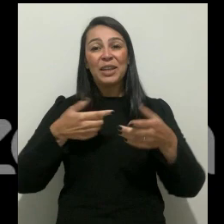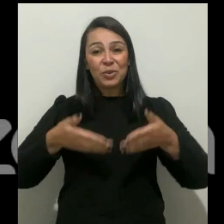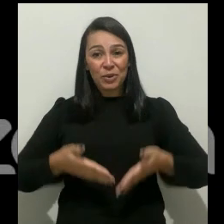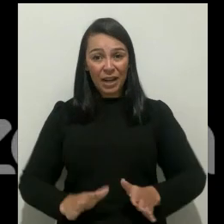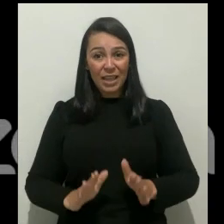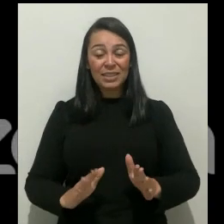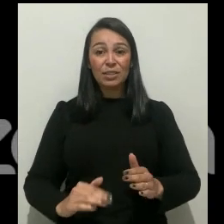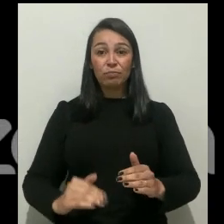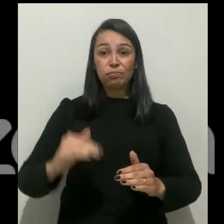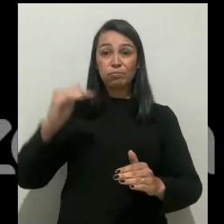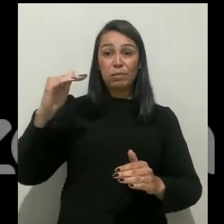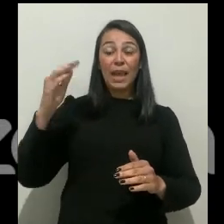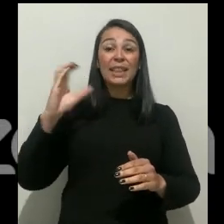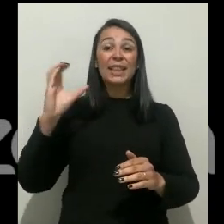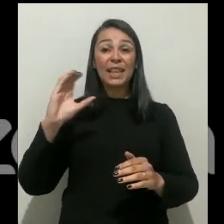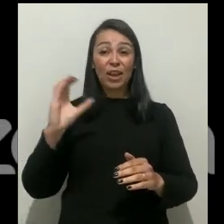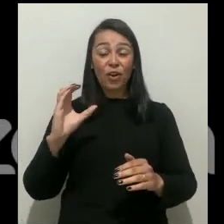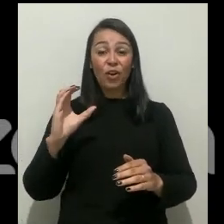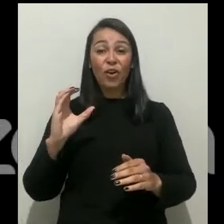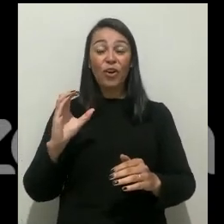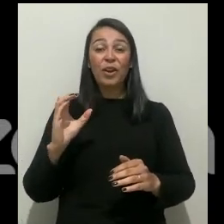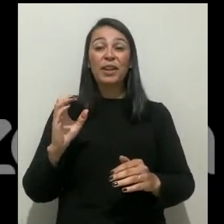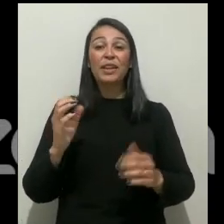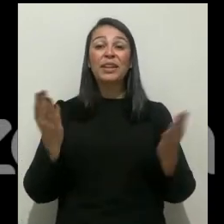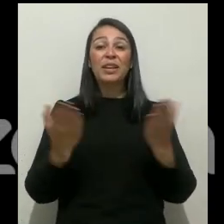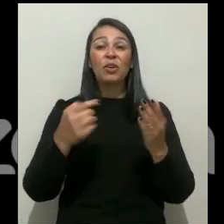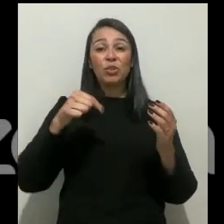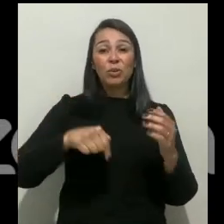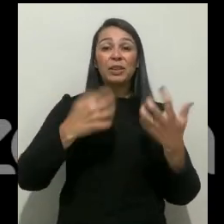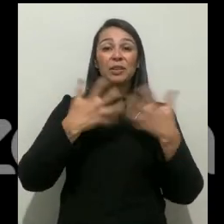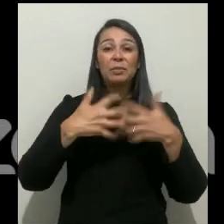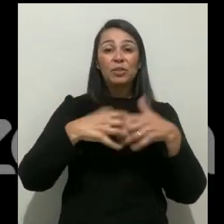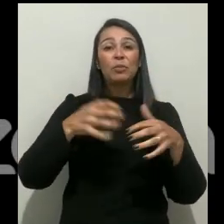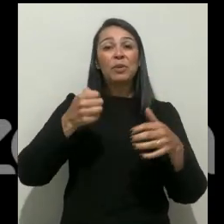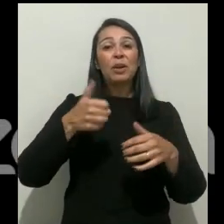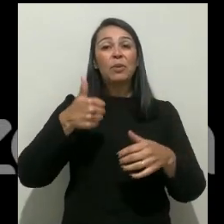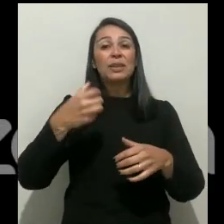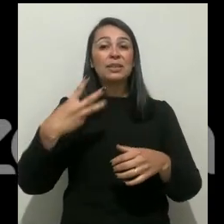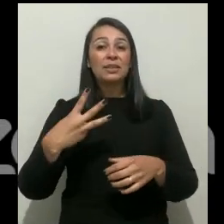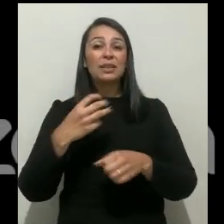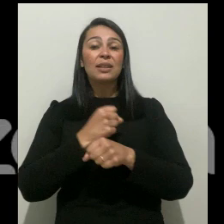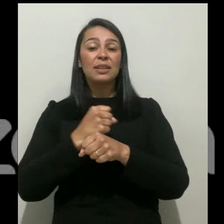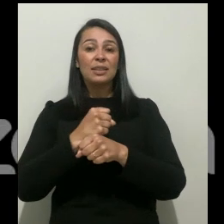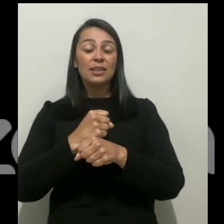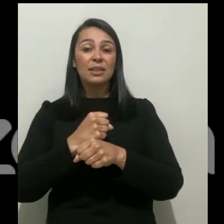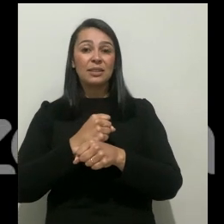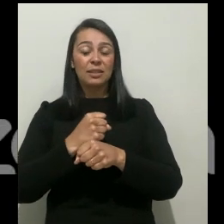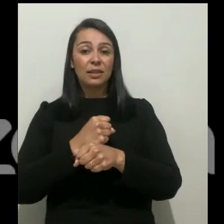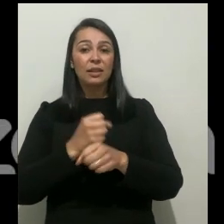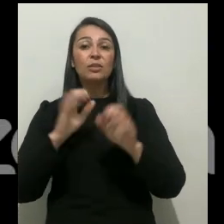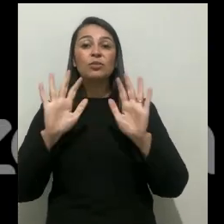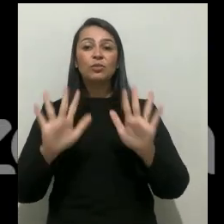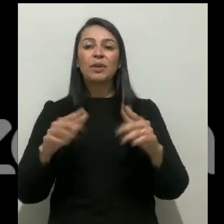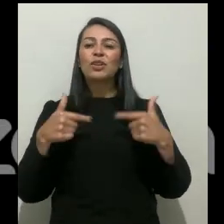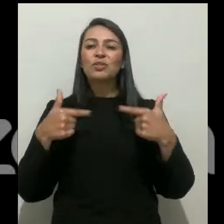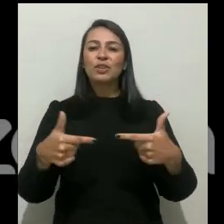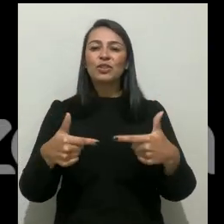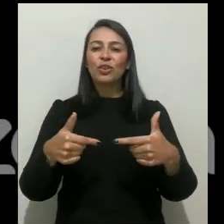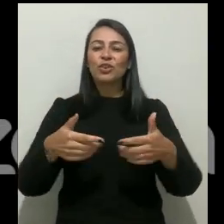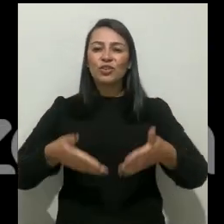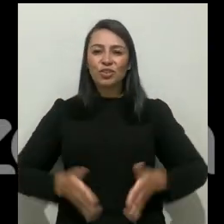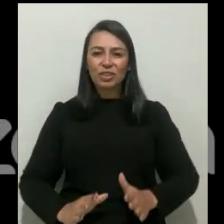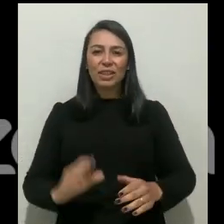em Niterói, radicada em Petrópolis há quase 13 anos, mas eu tive a sorte de nascer